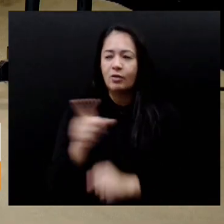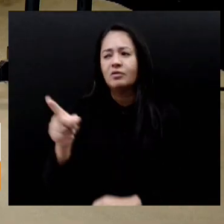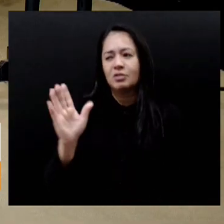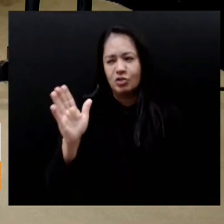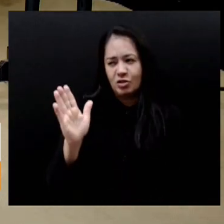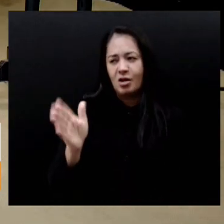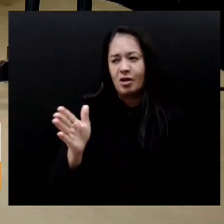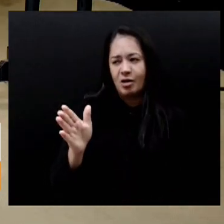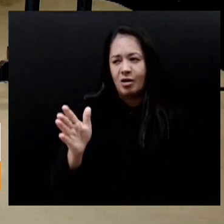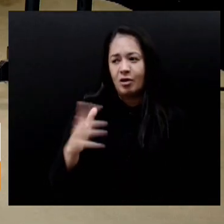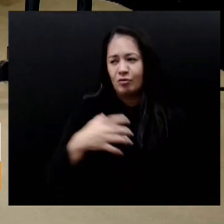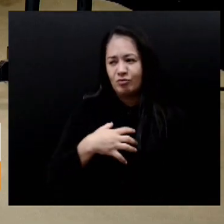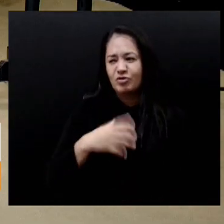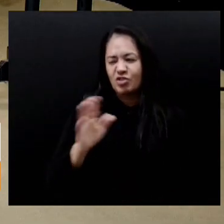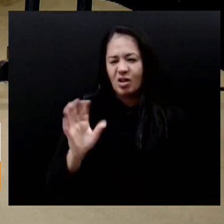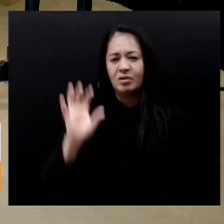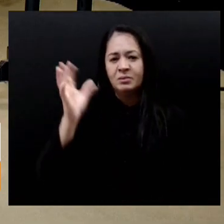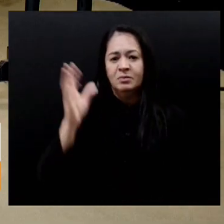situação de estresse, né?